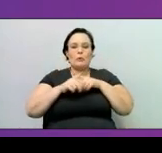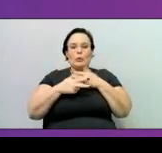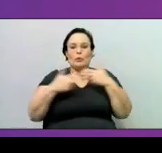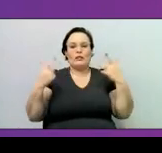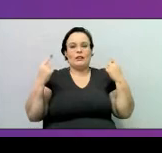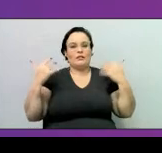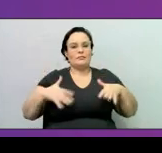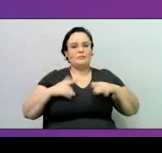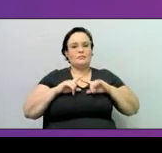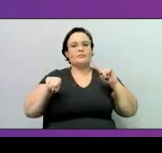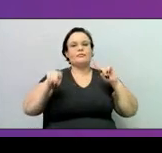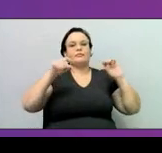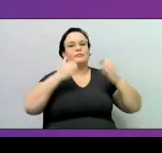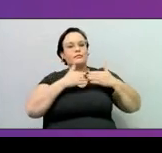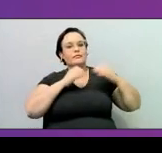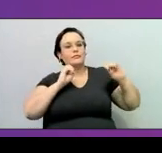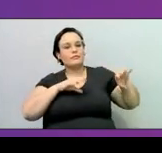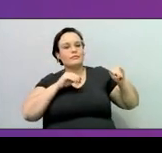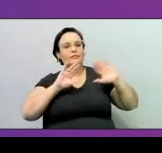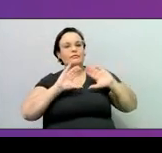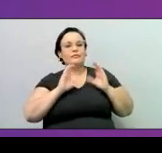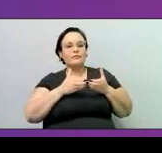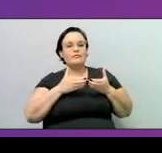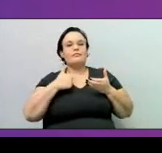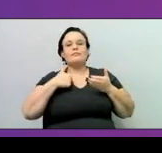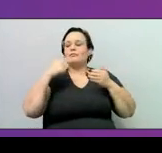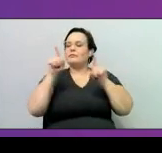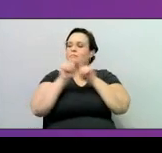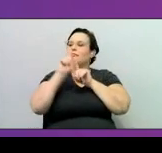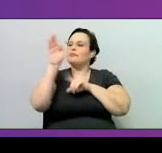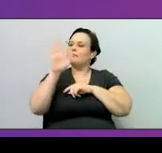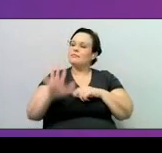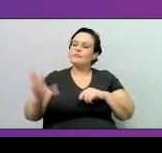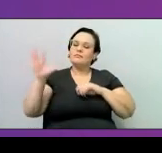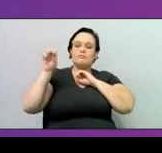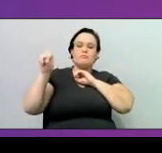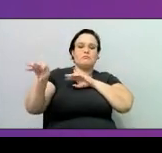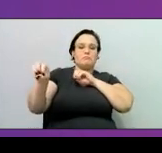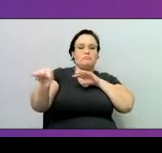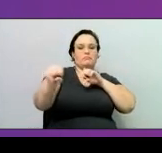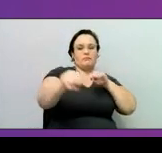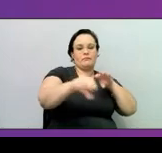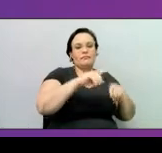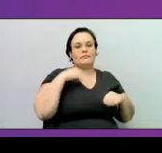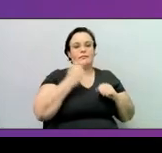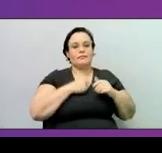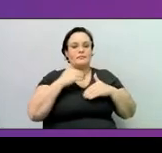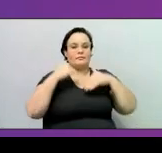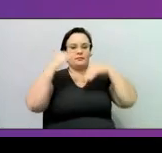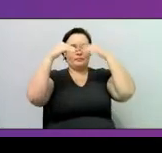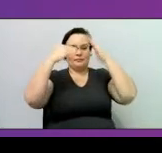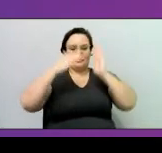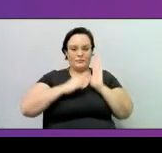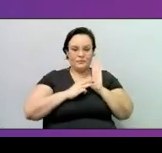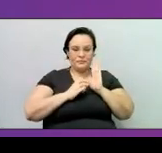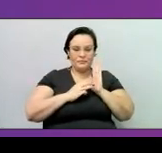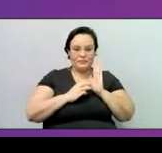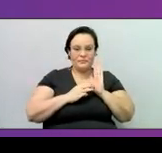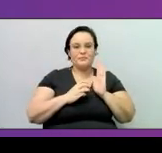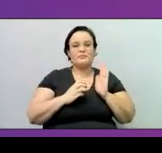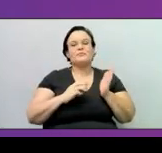deu muita aula em comunidade Eu também já dei muita aula e Brasil afora e a gente acabou desenvolvendo uma metodologia é aquilo